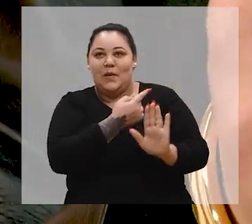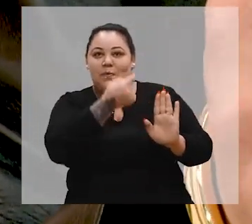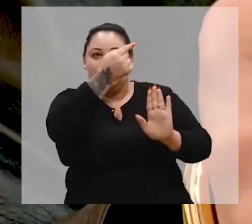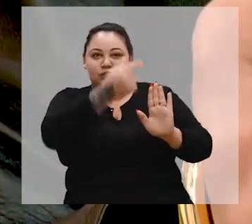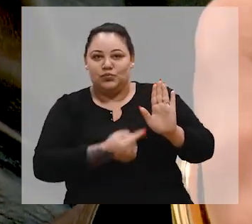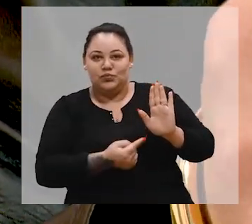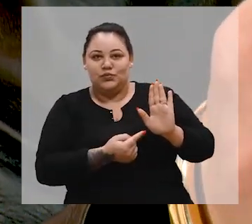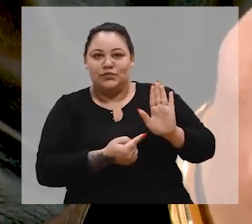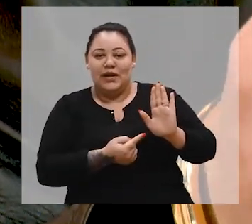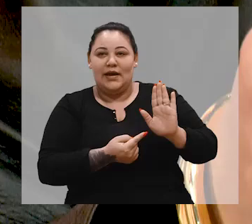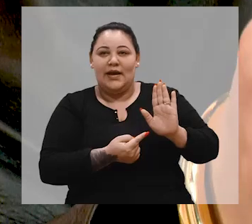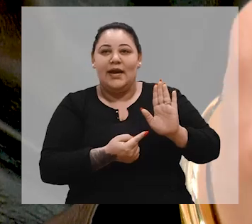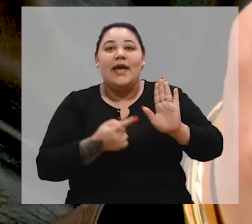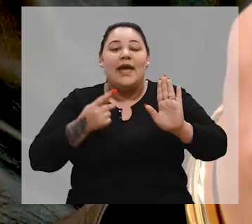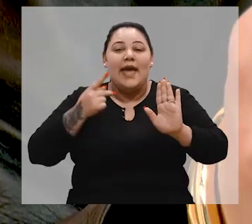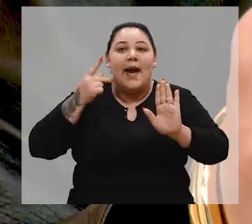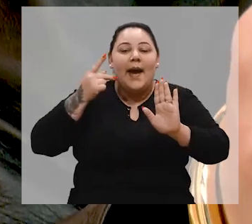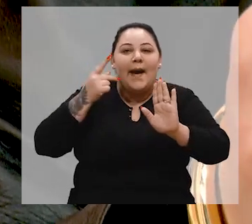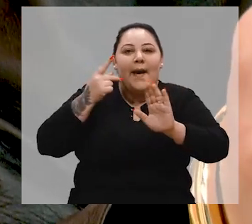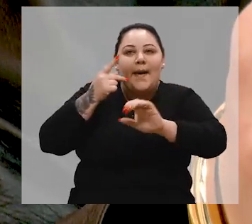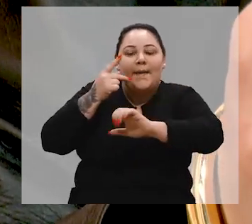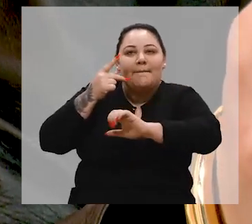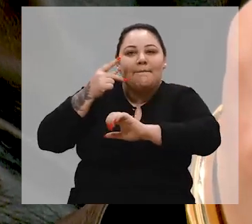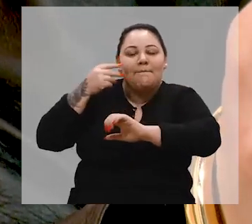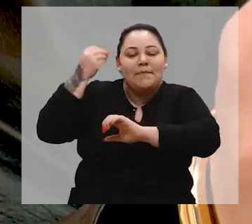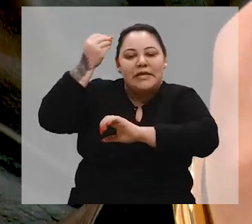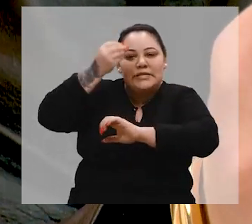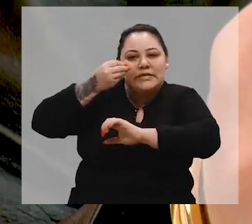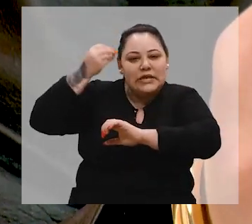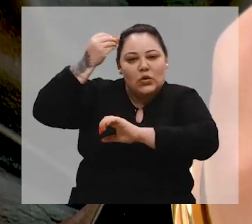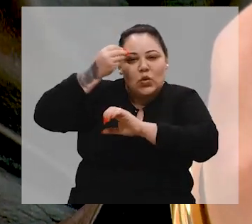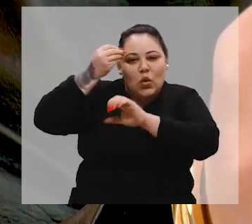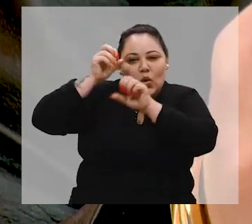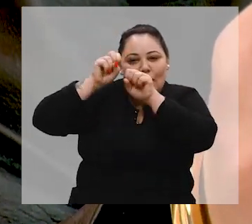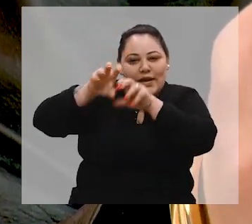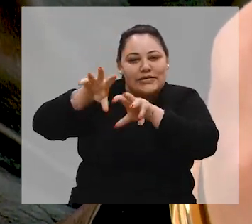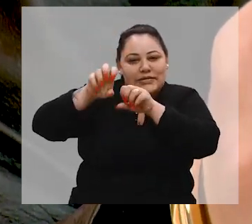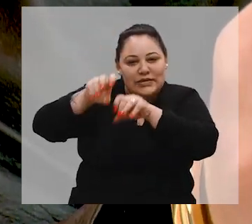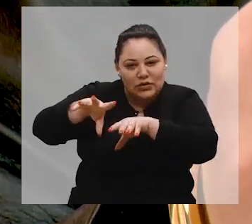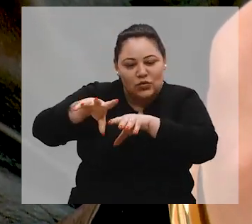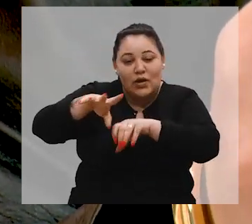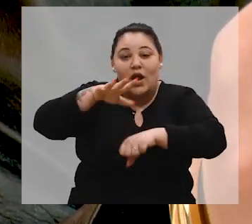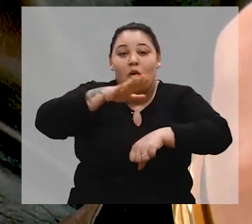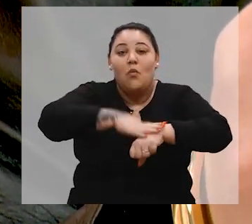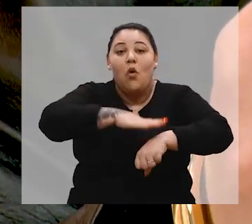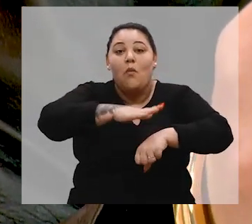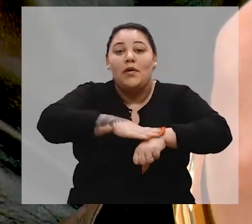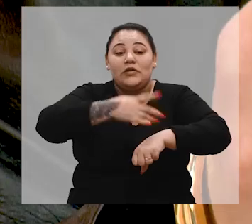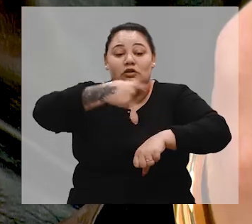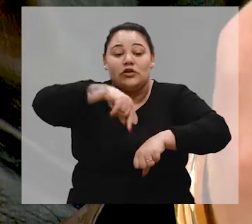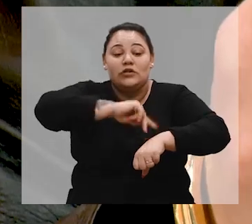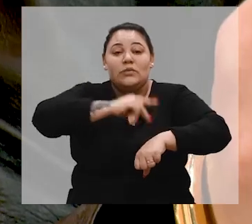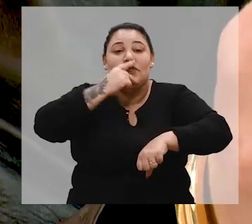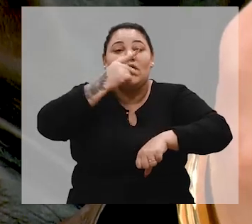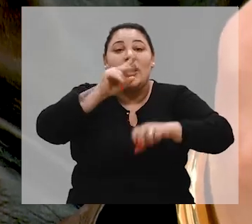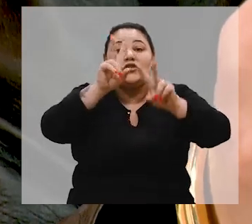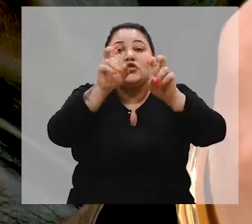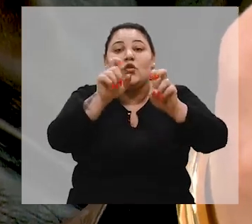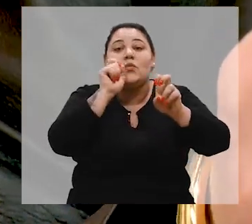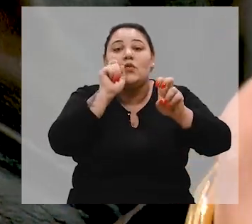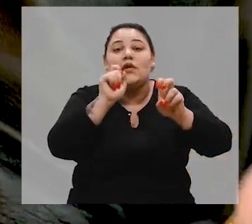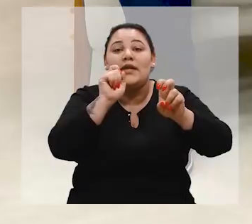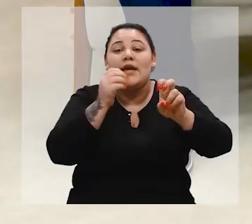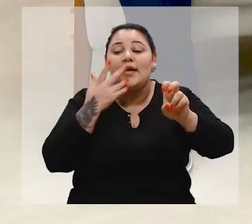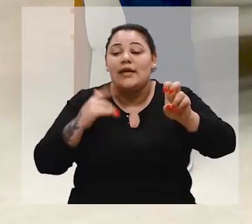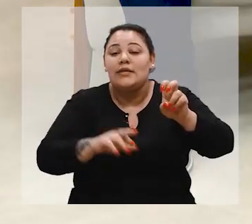de psicoeducação. É o momento onde a gente vai estar podendo falar com a criança sobre aquilo que ela